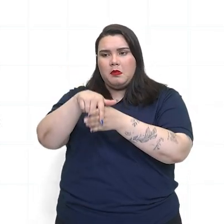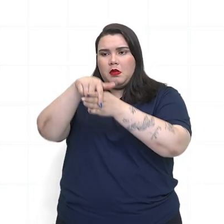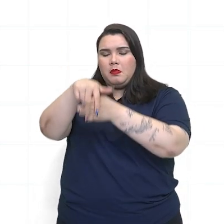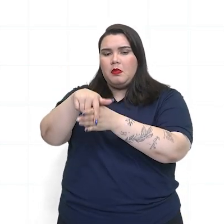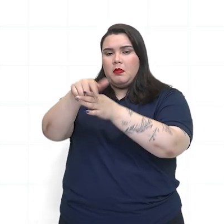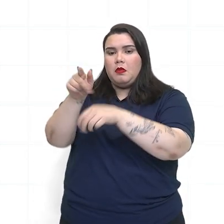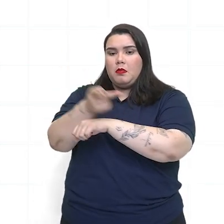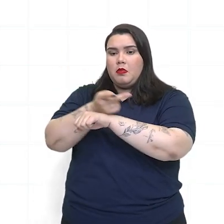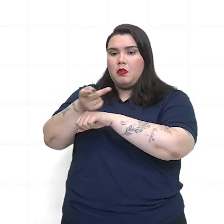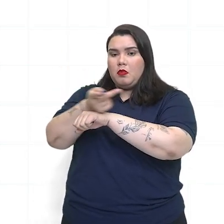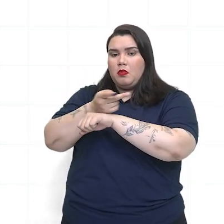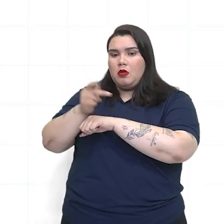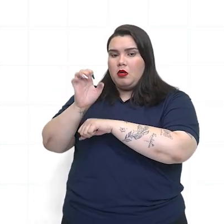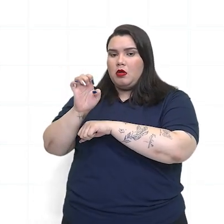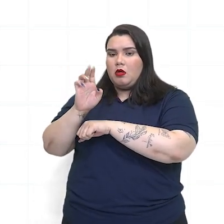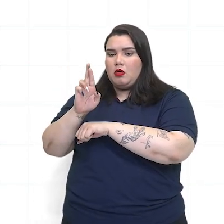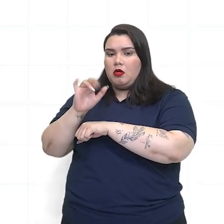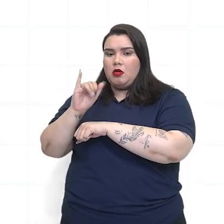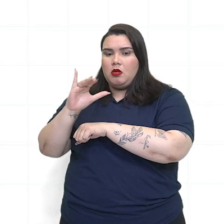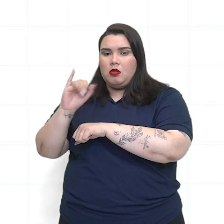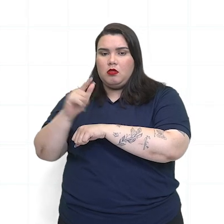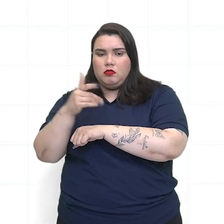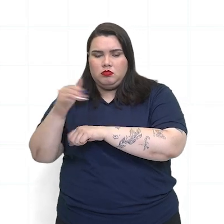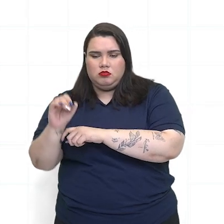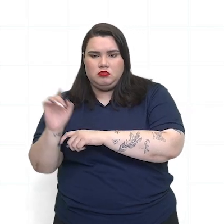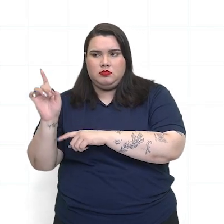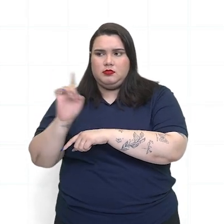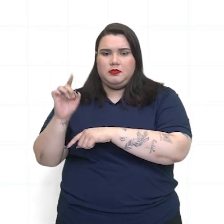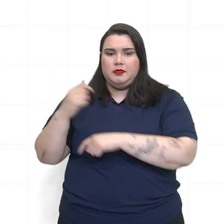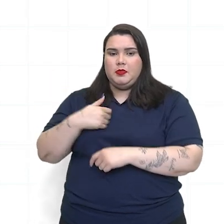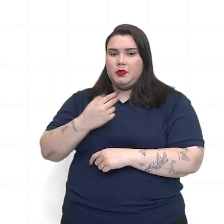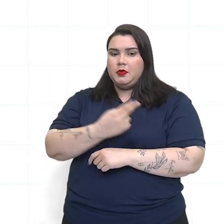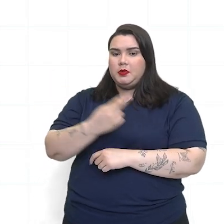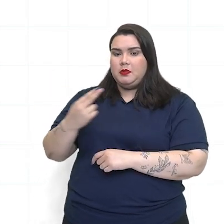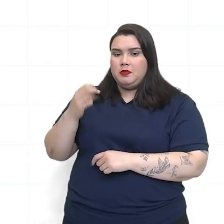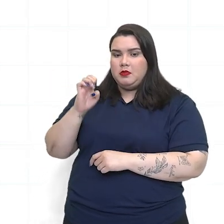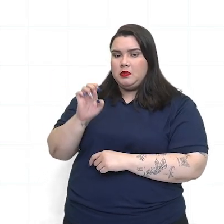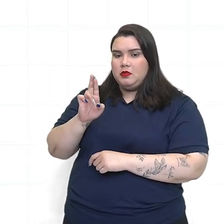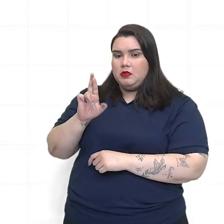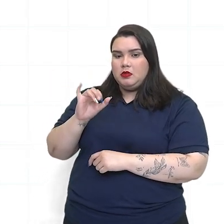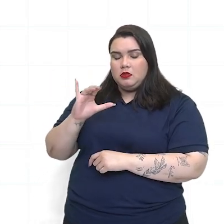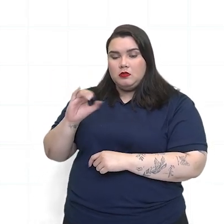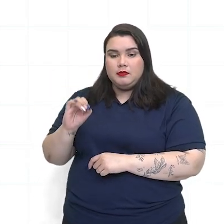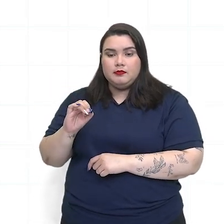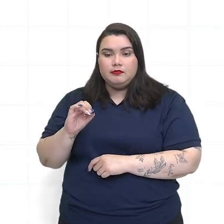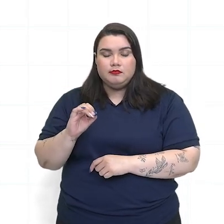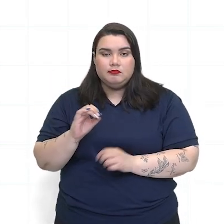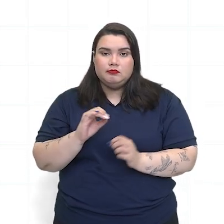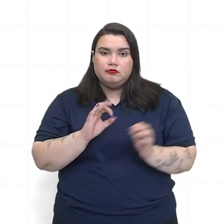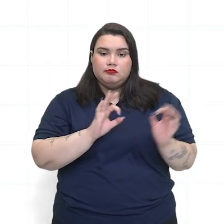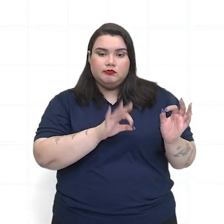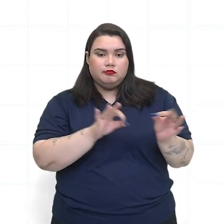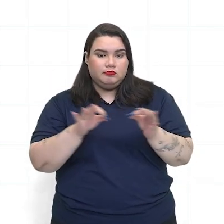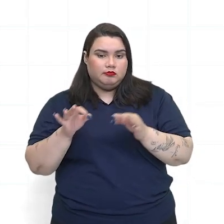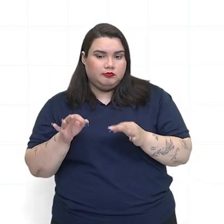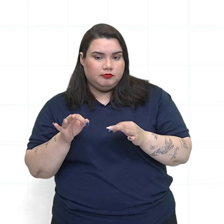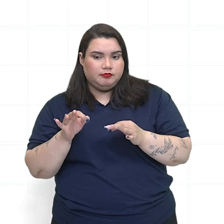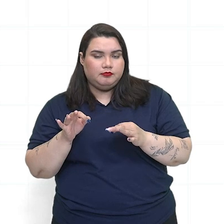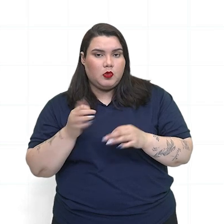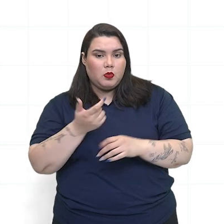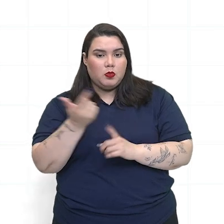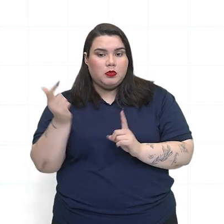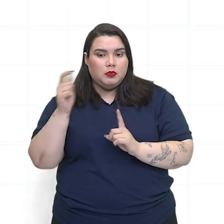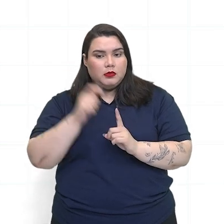Euricão. E Euricão responde, Euricão não, meu nome é Eurico. Caroba,